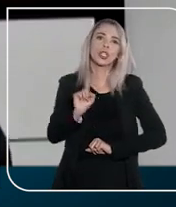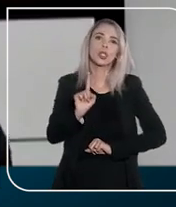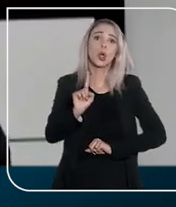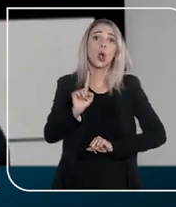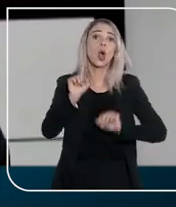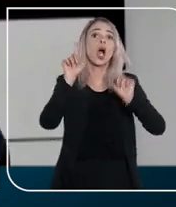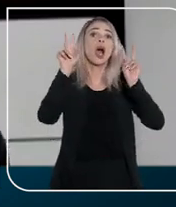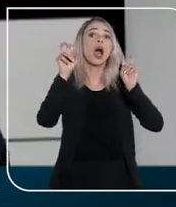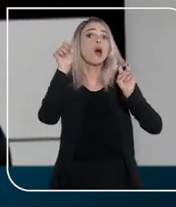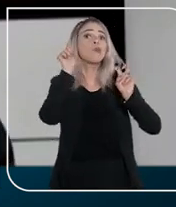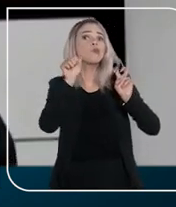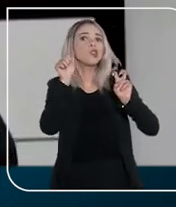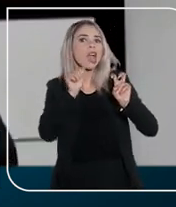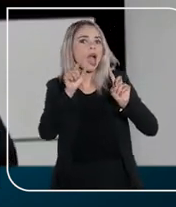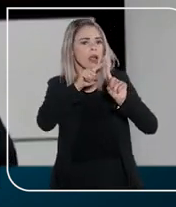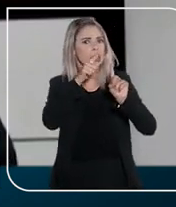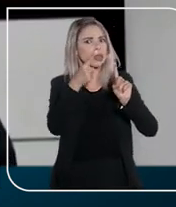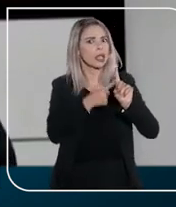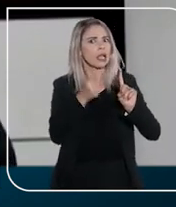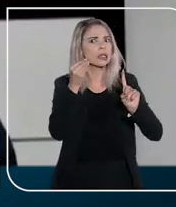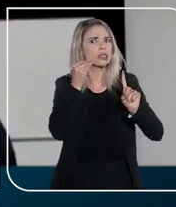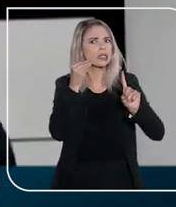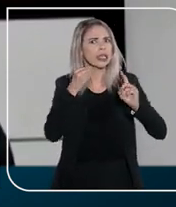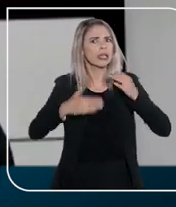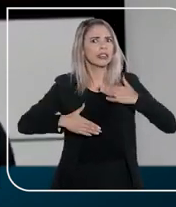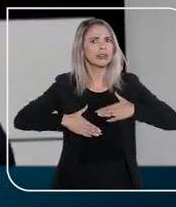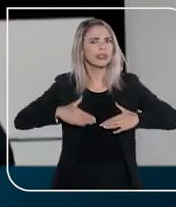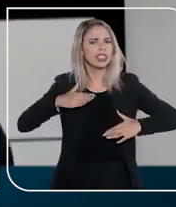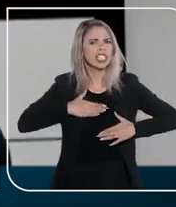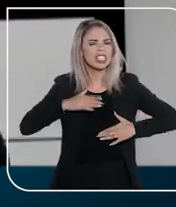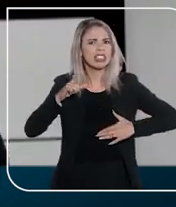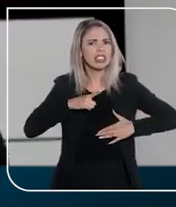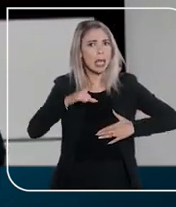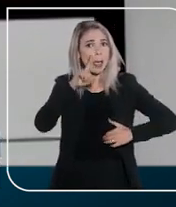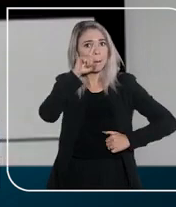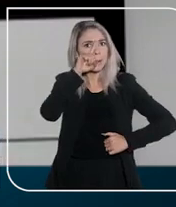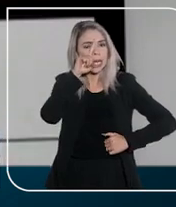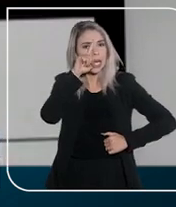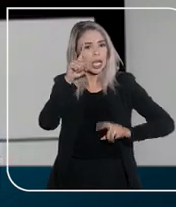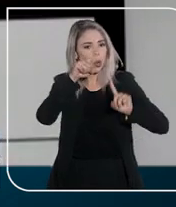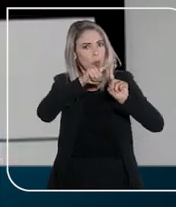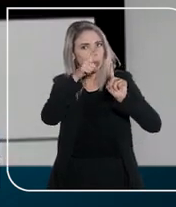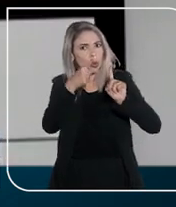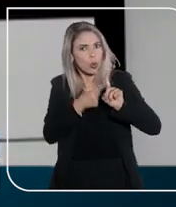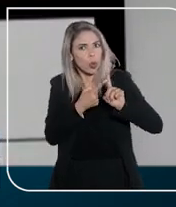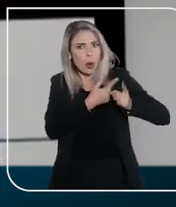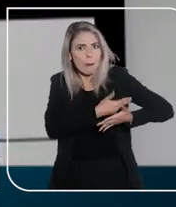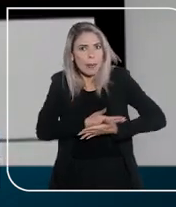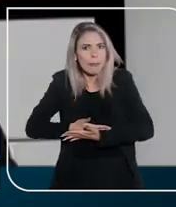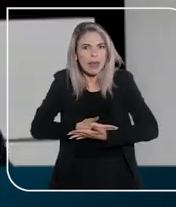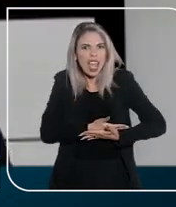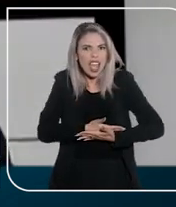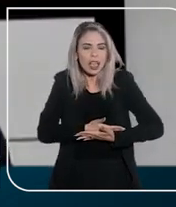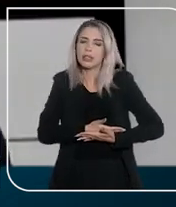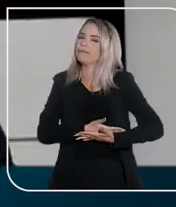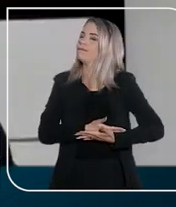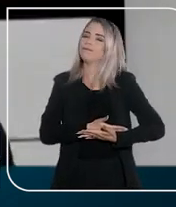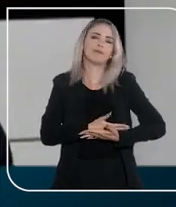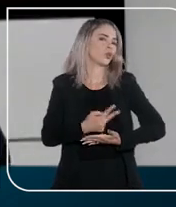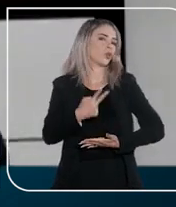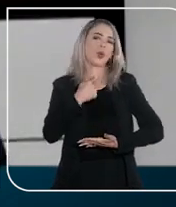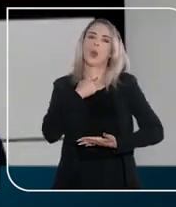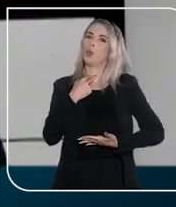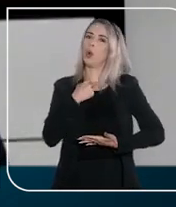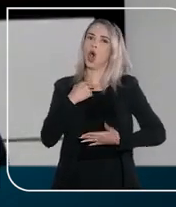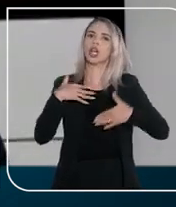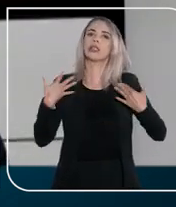mulher? Eu vou submeter uma gestante a um teste de aptidão física, podendo trazer risco à maternidade, ao nascituro? Não posso fazer isso.